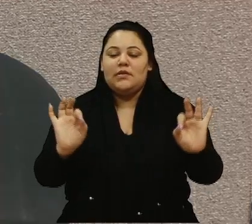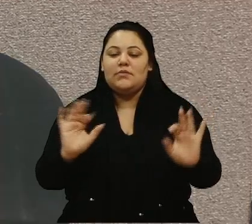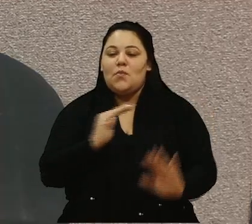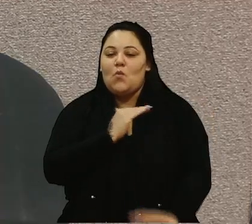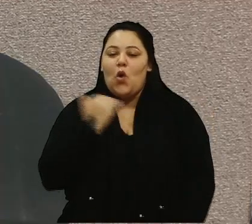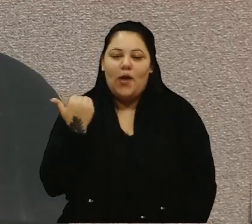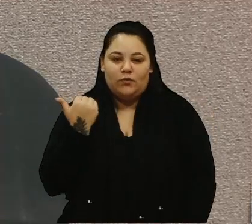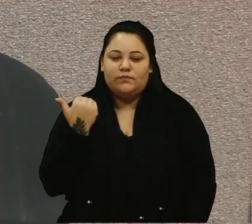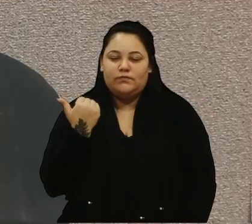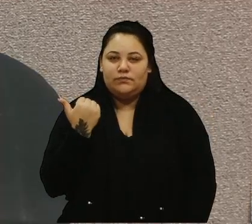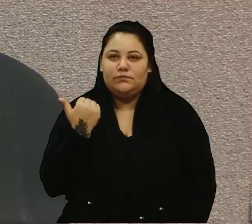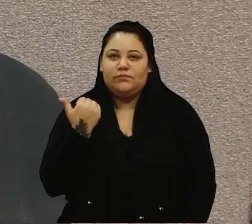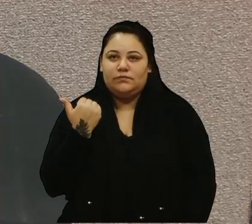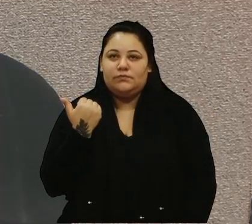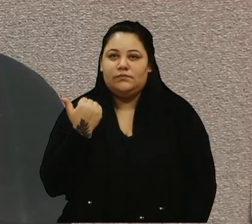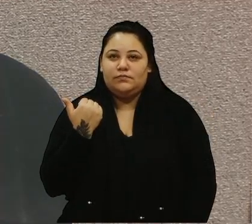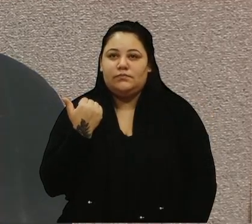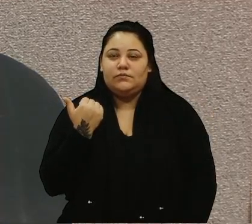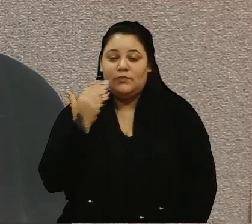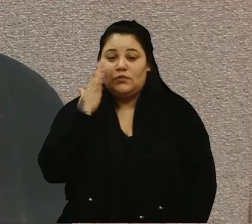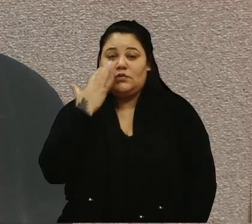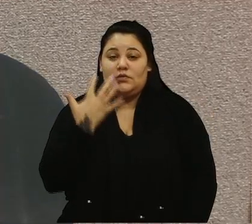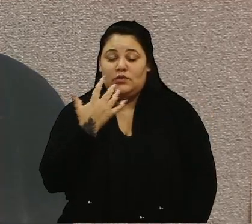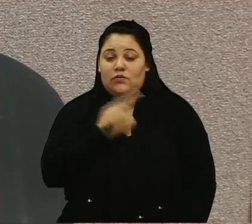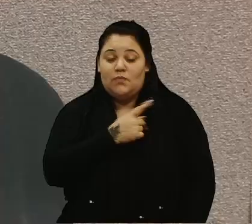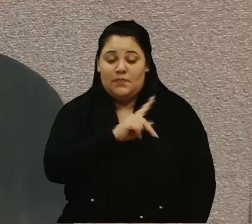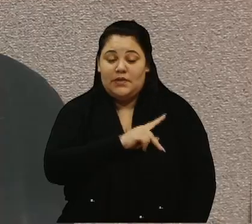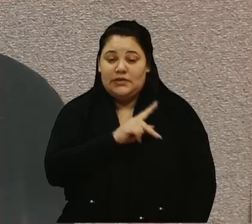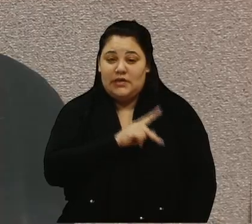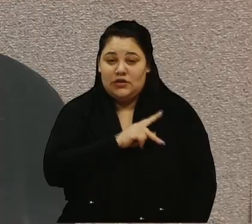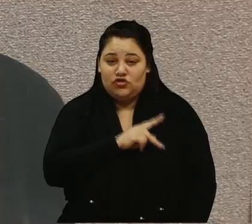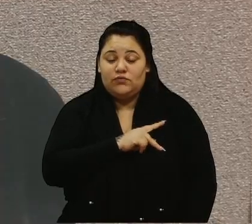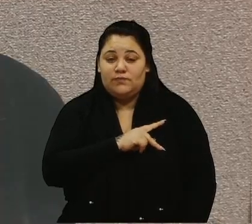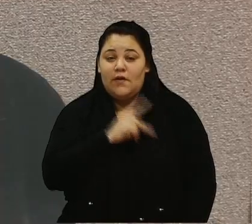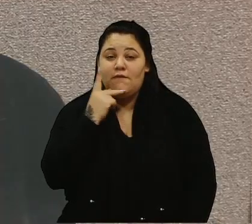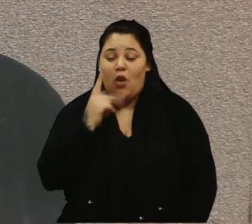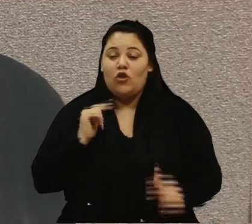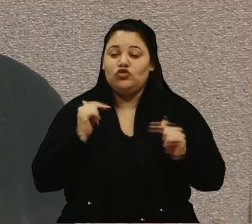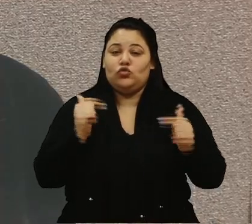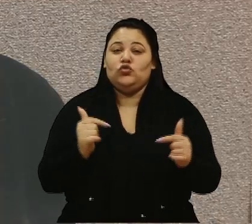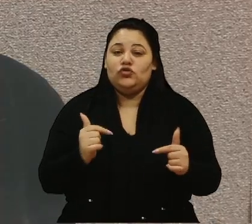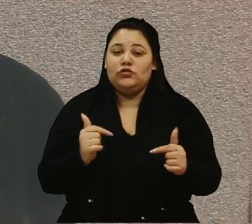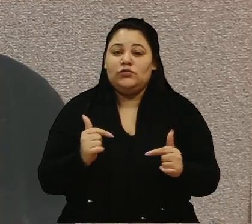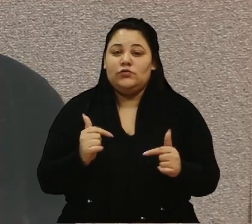Foi então que o atual presidente à época se posicionou e declarou guerra.